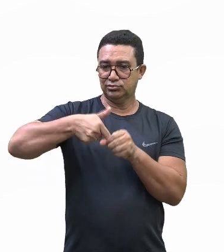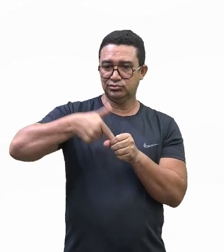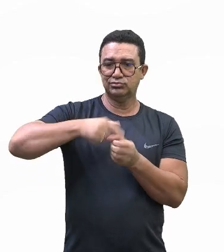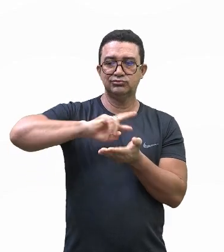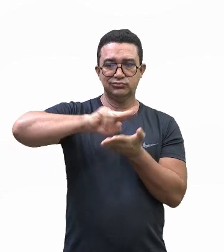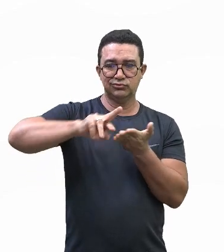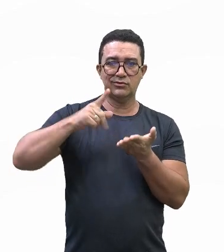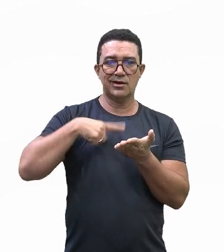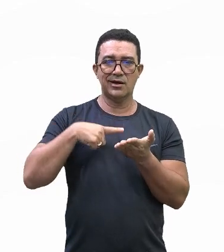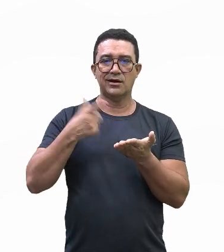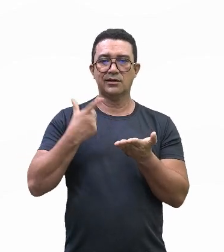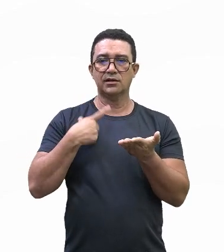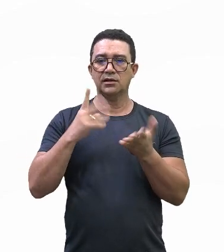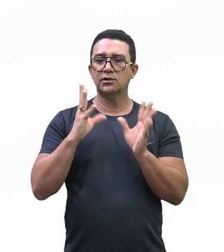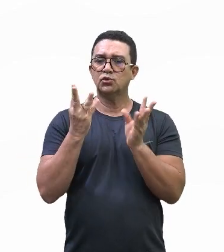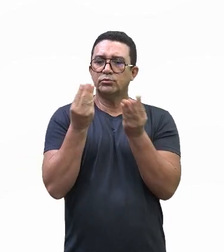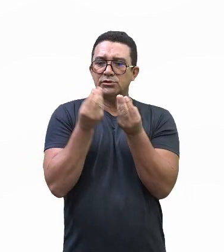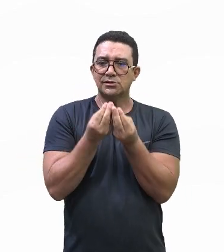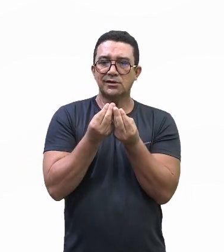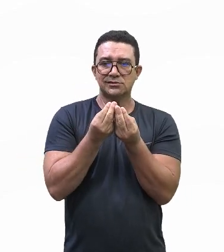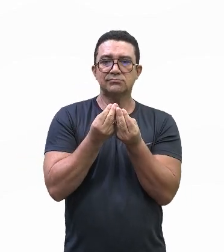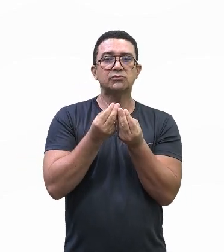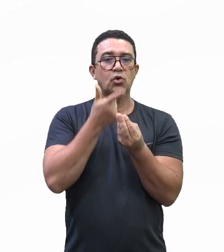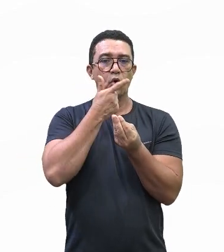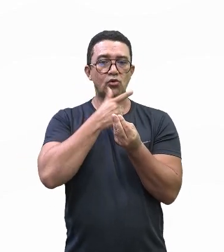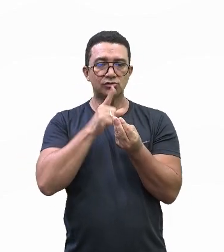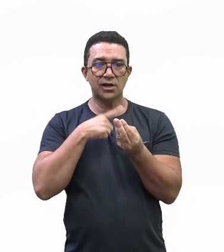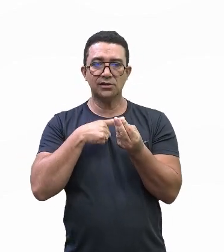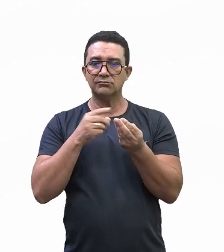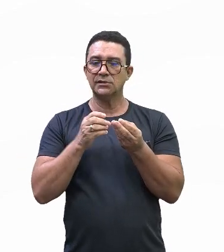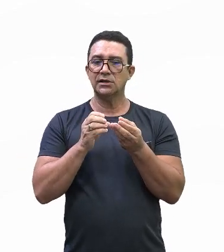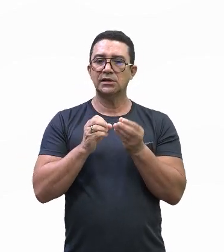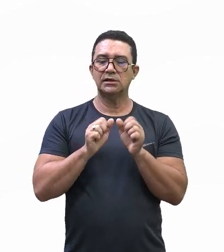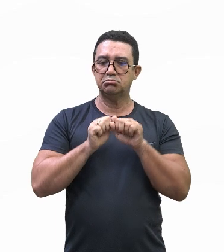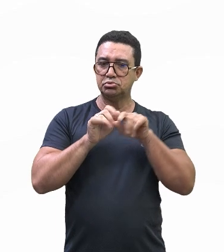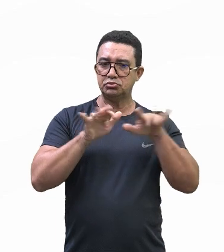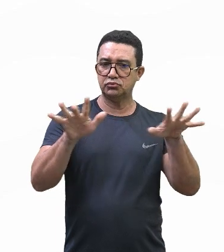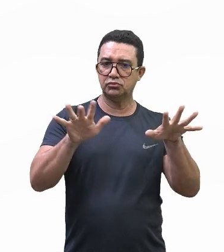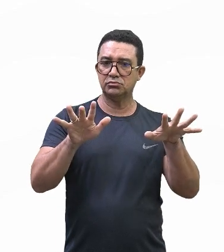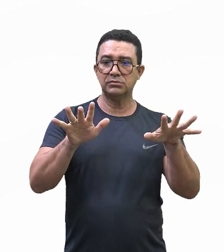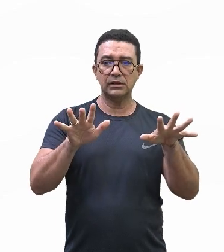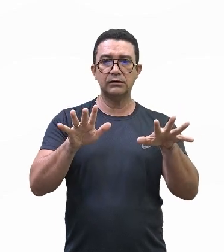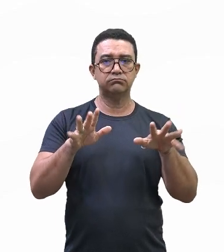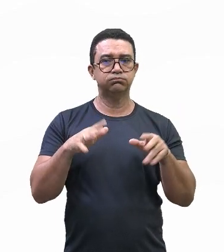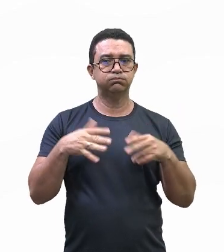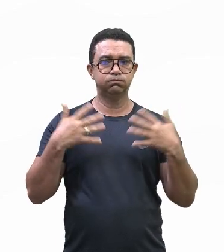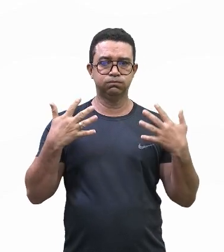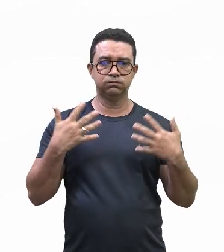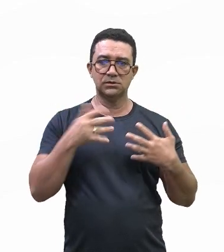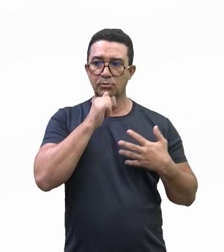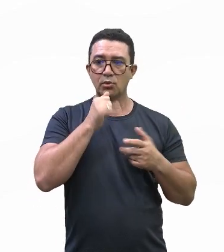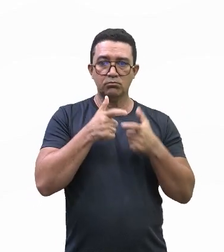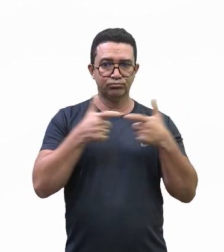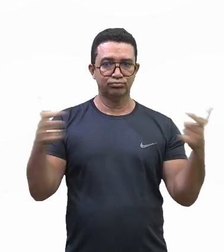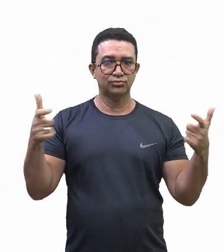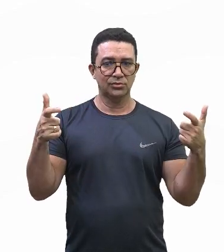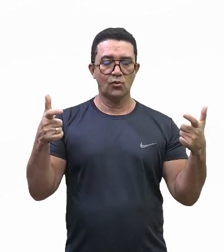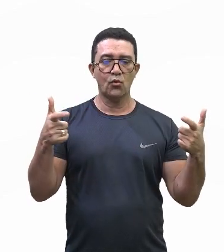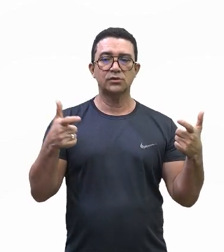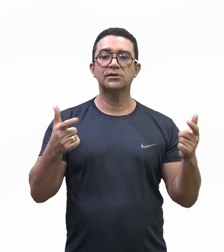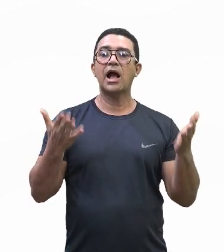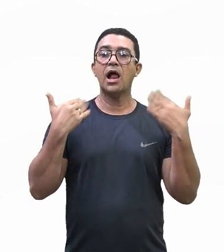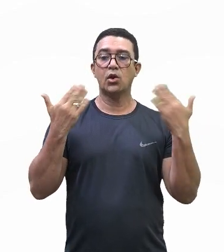substâncias capazes de liberar altas quantidades de energia, basicamente sob a forma de